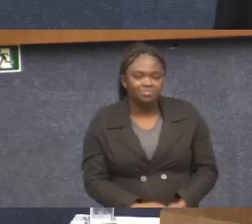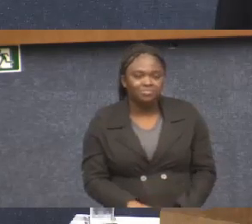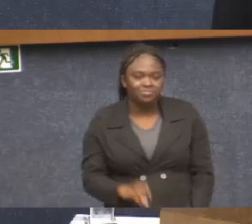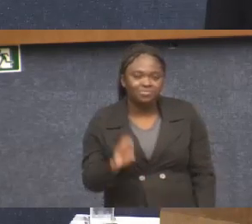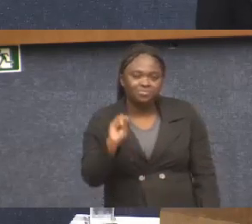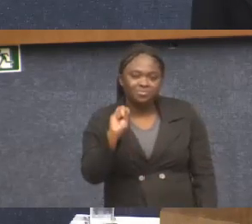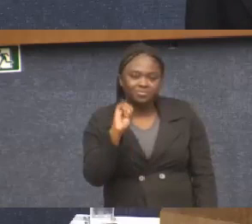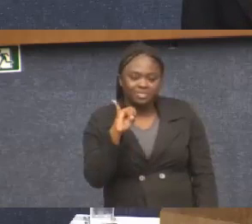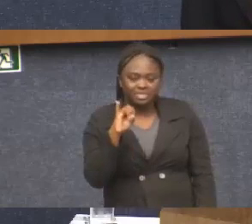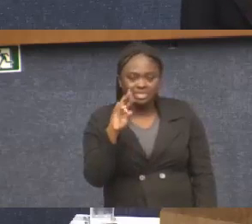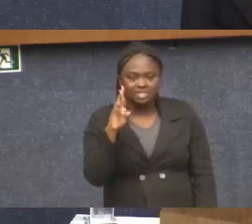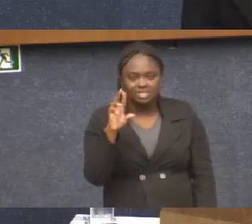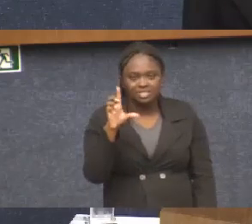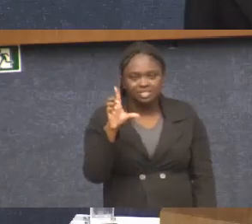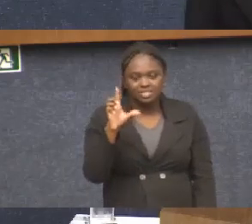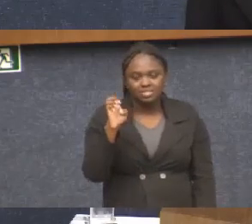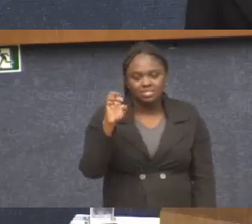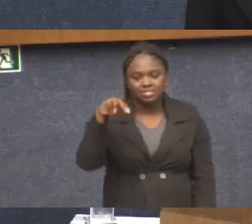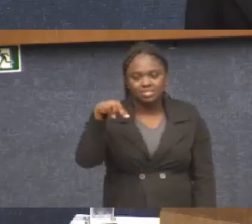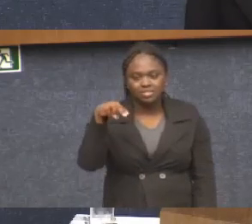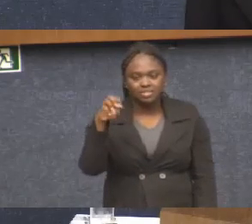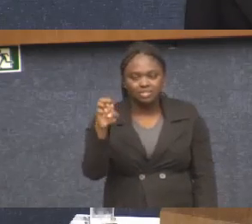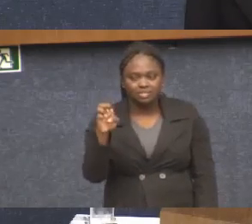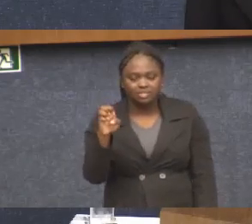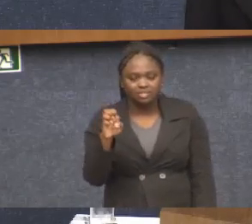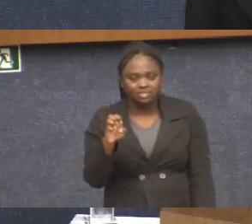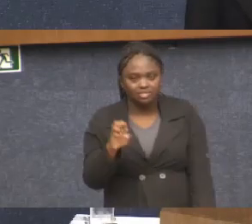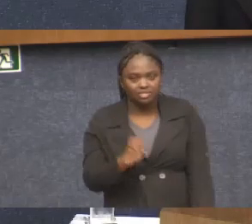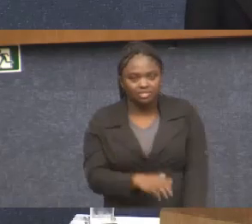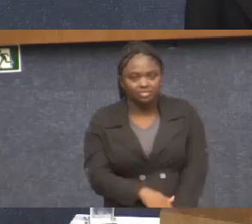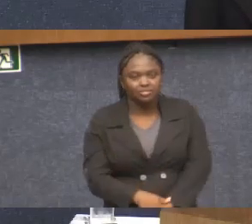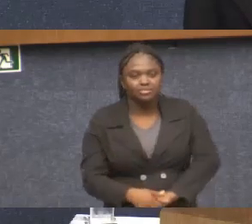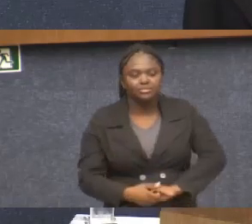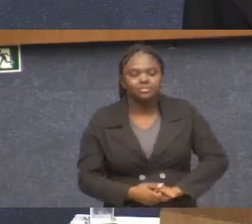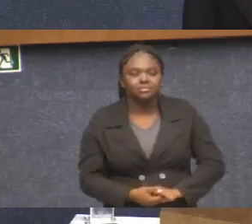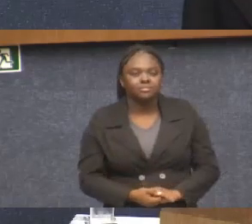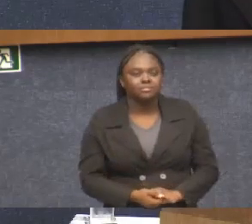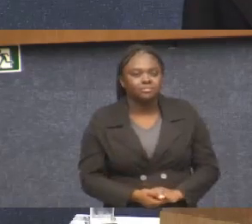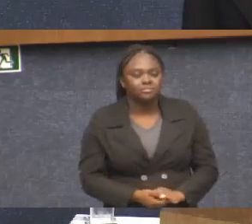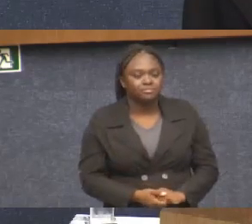Sirlene Josefa da Silva Aranches.